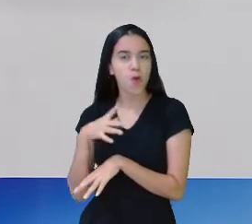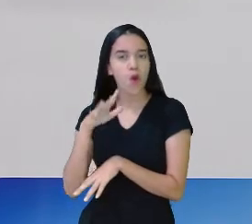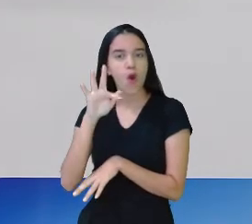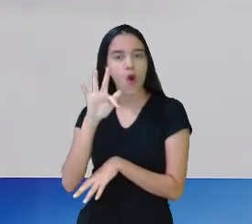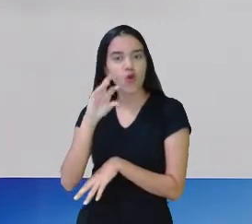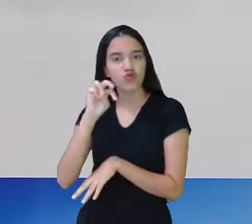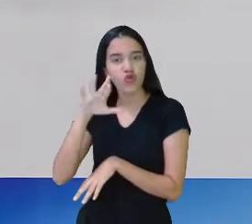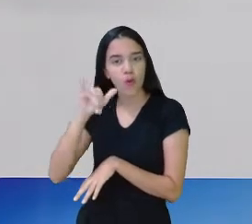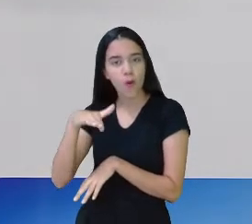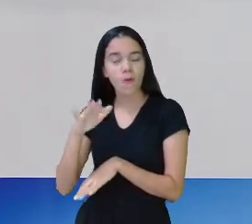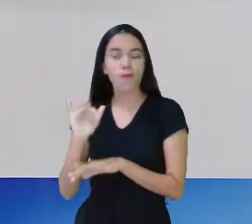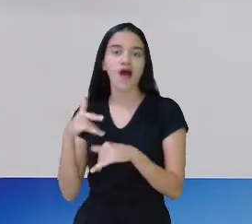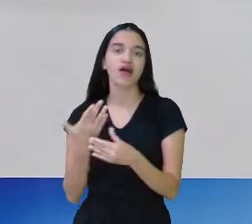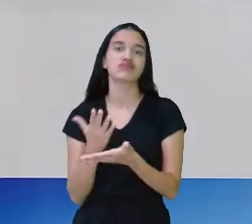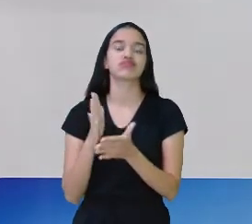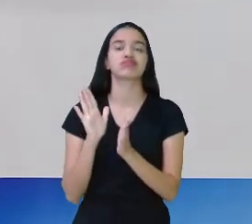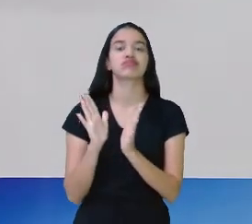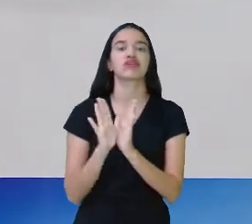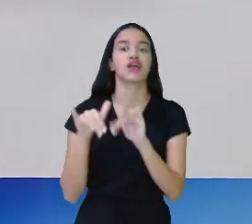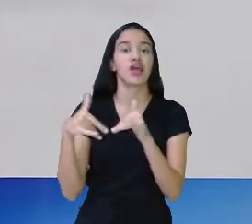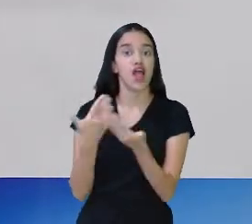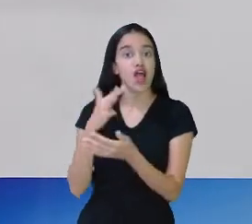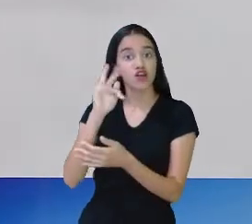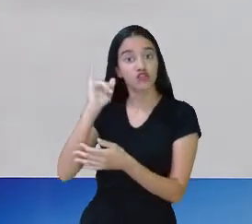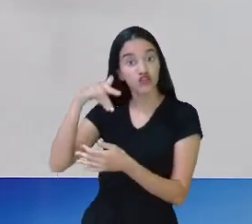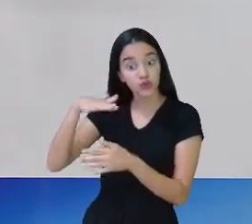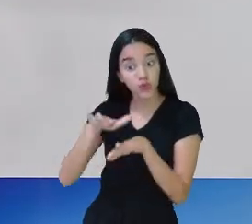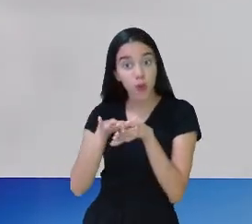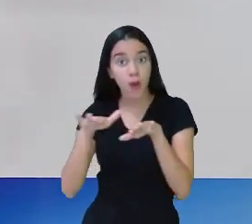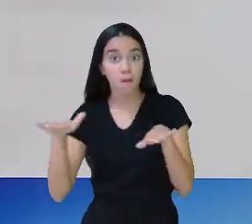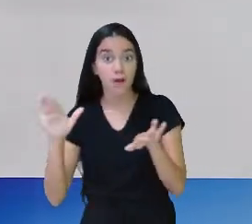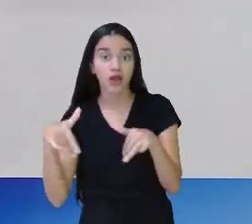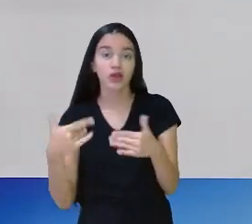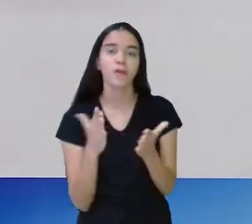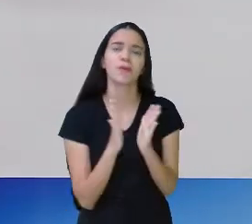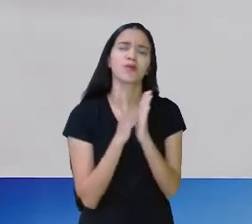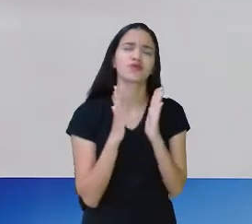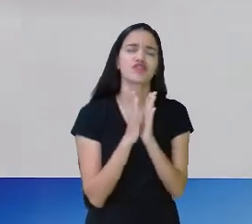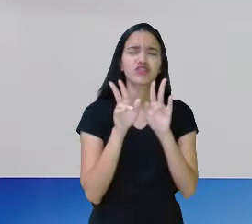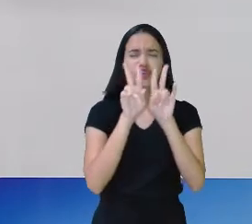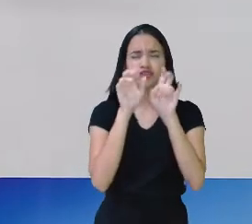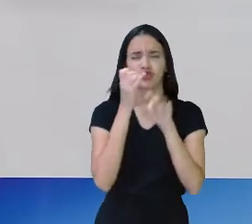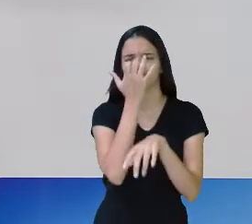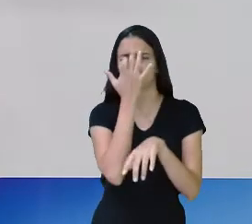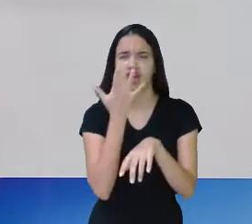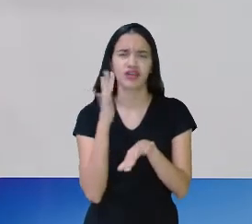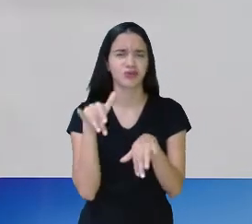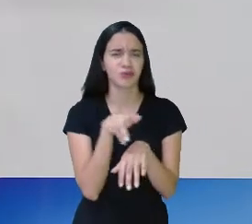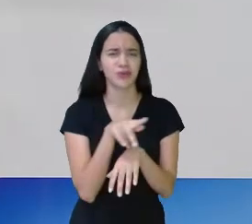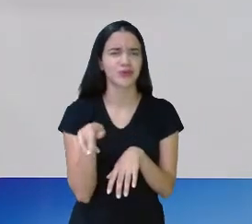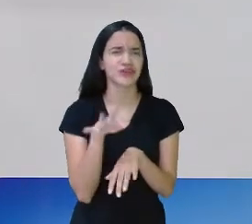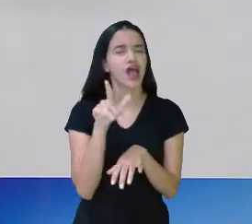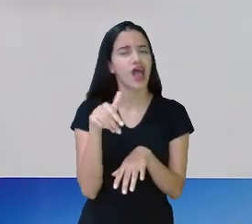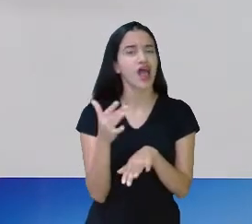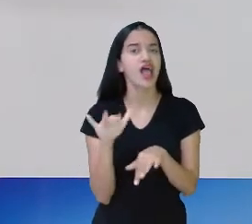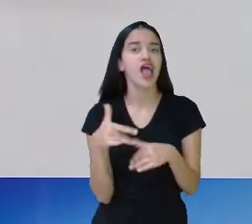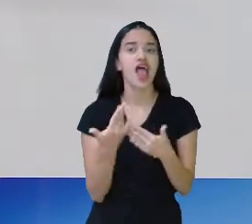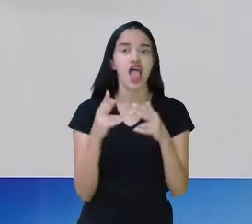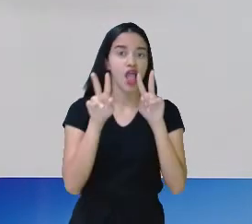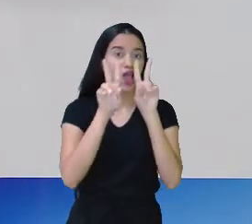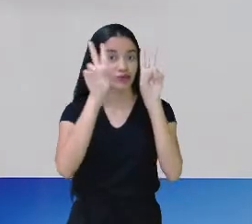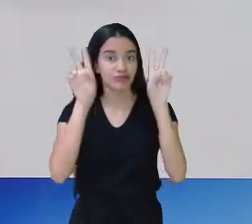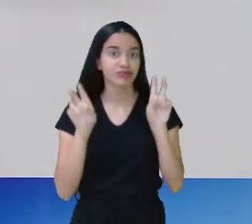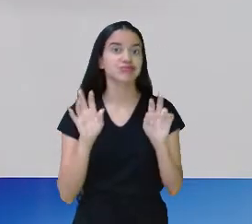sobre figuras geométricas planas. Por favor, que assunto fácil, professora. É um